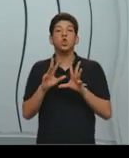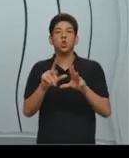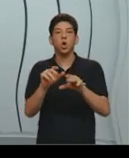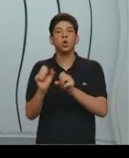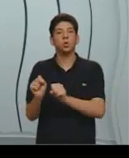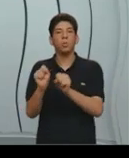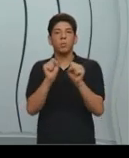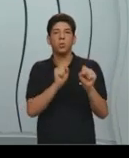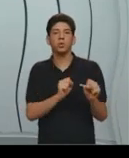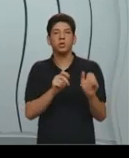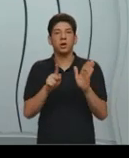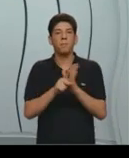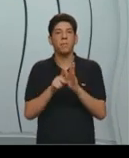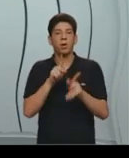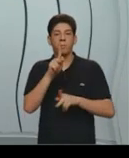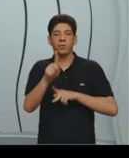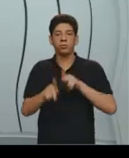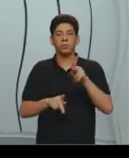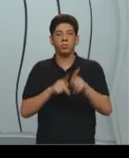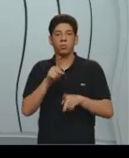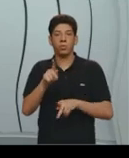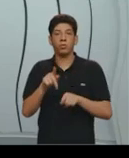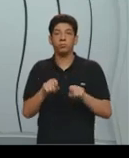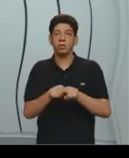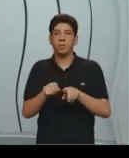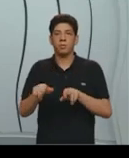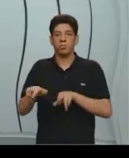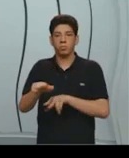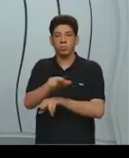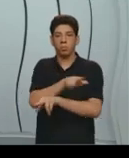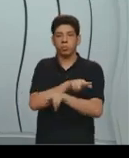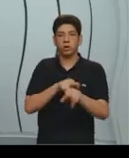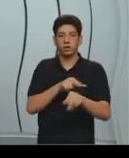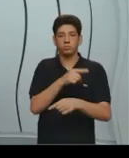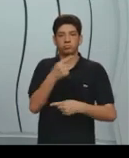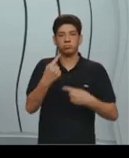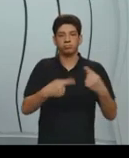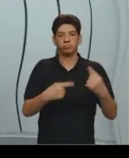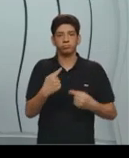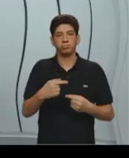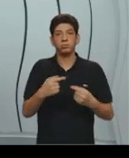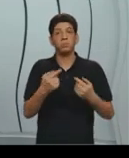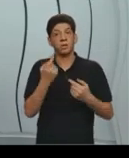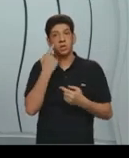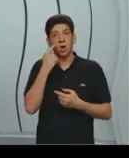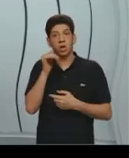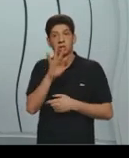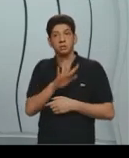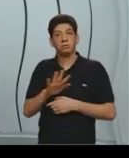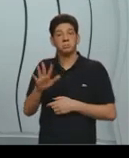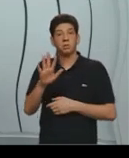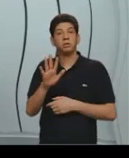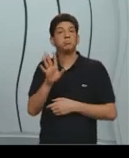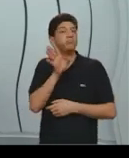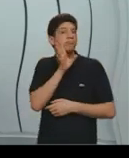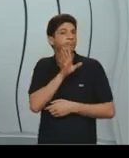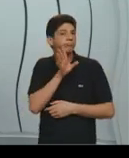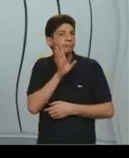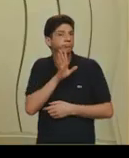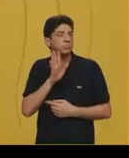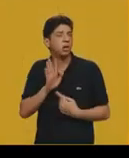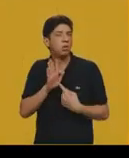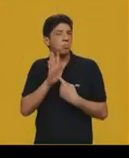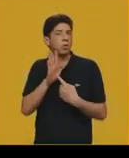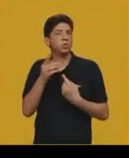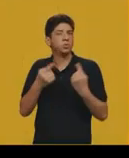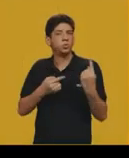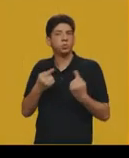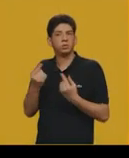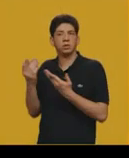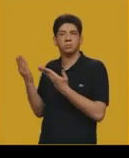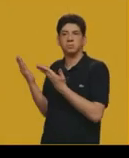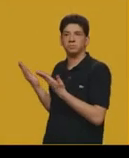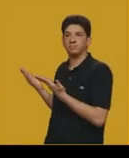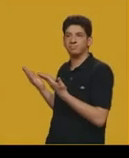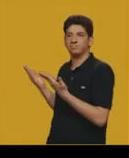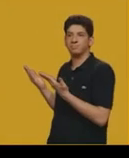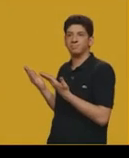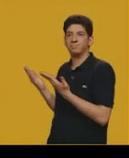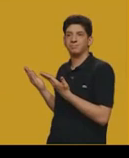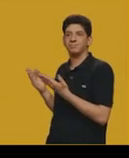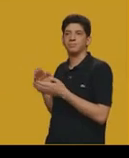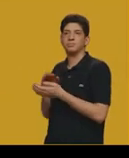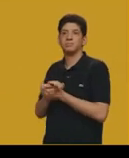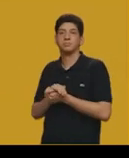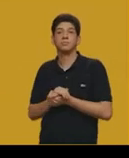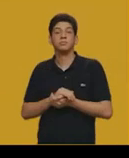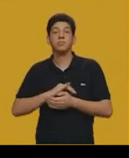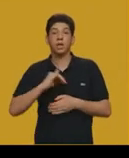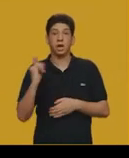e aí tem essa questão do pluralismo político de novo, mas essa imagem ela vai mostrar muito legal nessa discussão e como isso é importante a gente